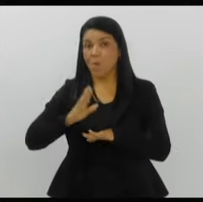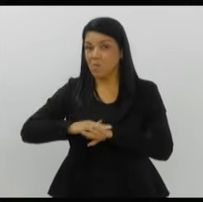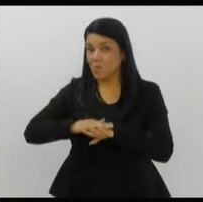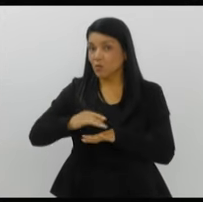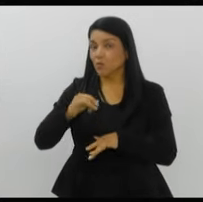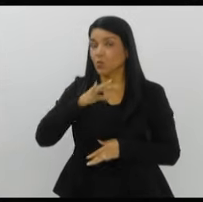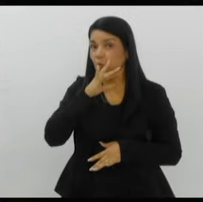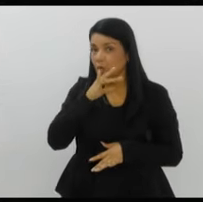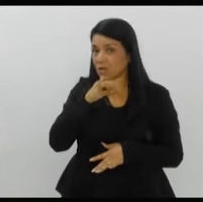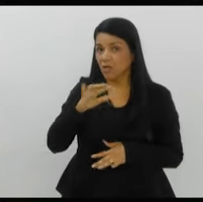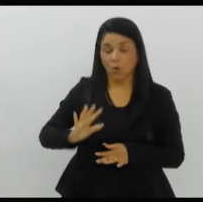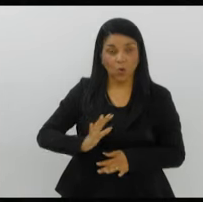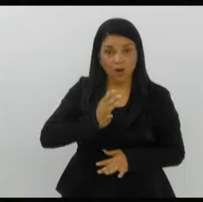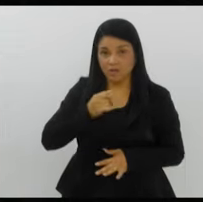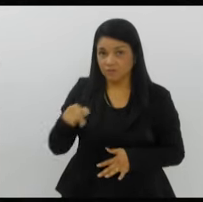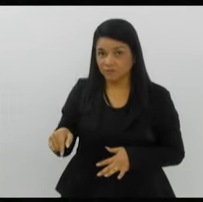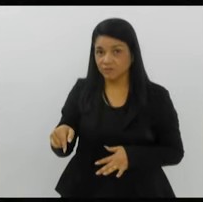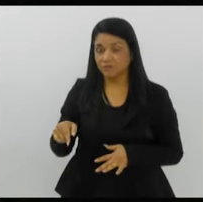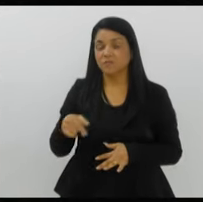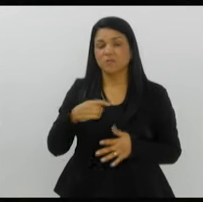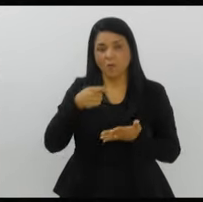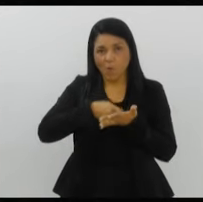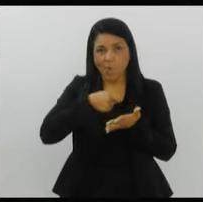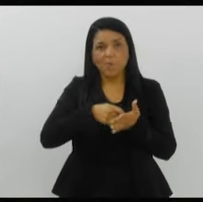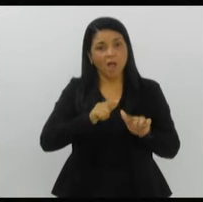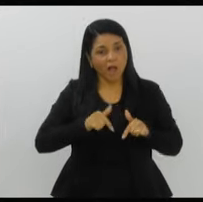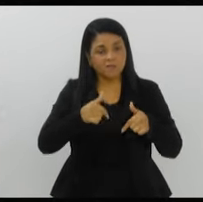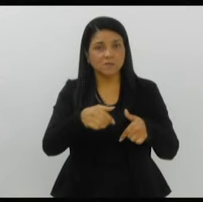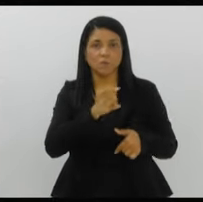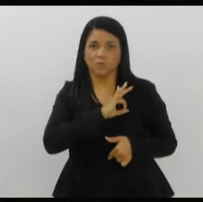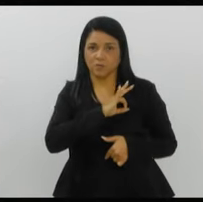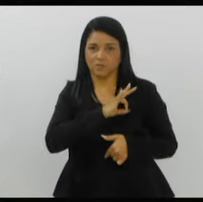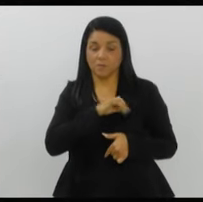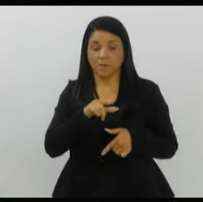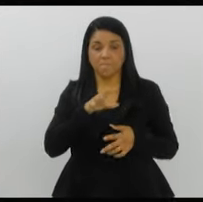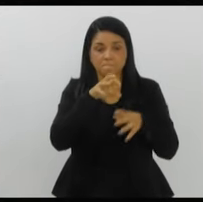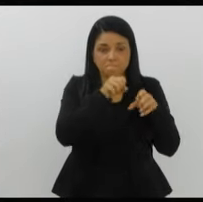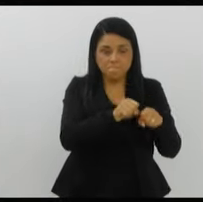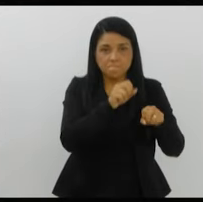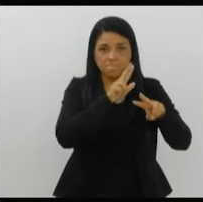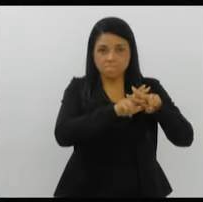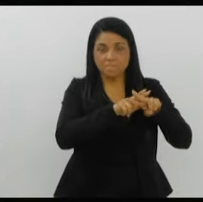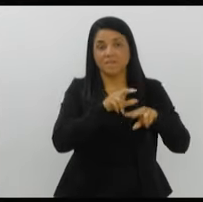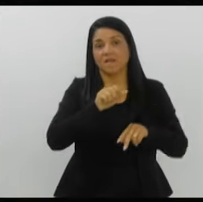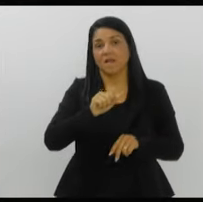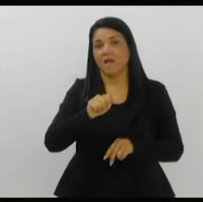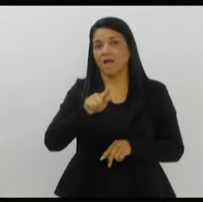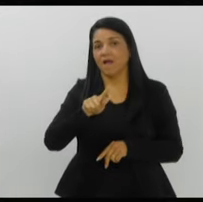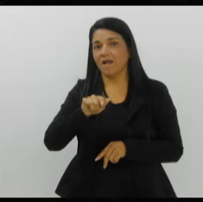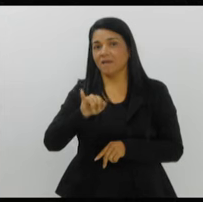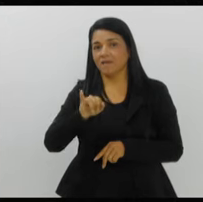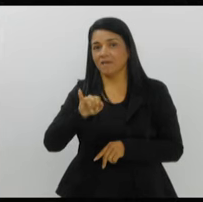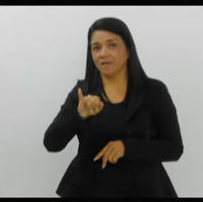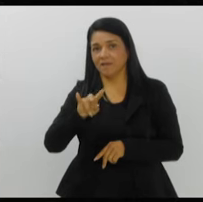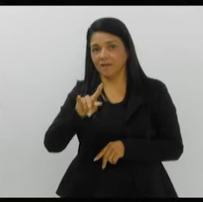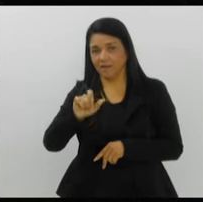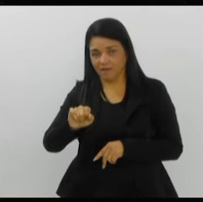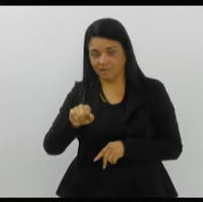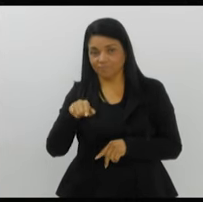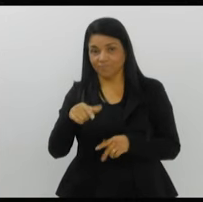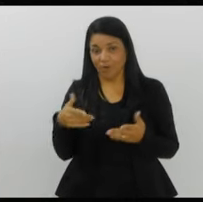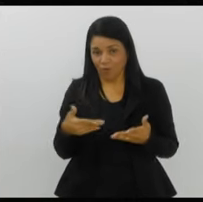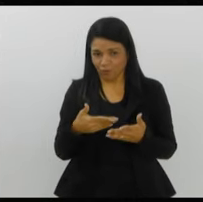todos os policiais dali uma ação para pegar um tal de Áquila, que hoje foi pego, senhor presidente. E que, graças a Deus, eu